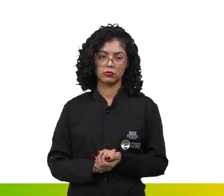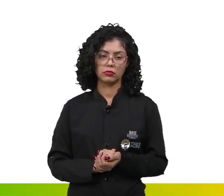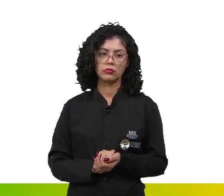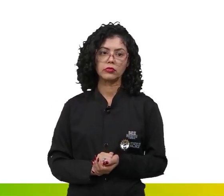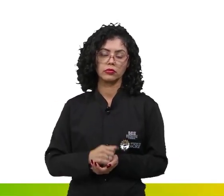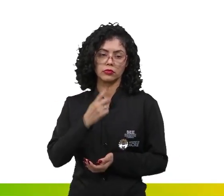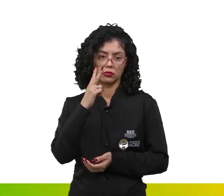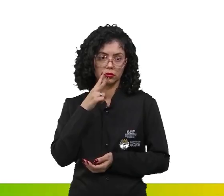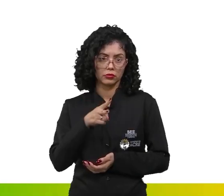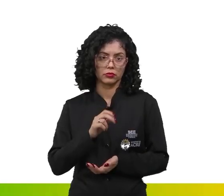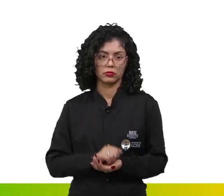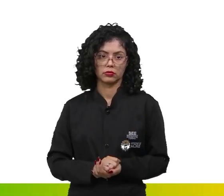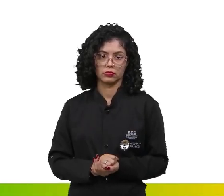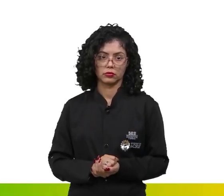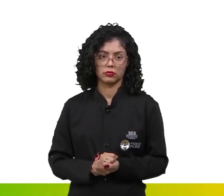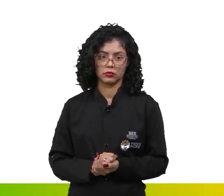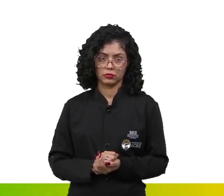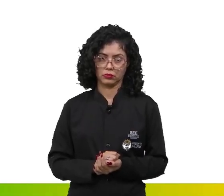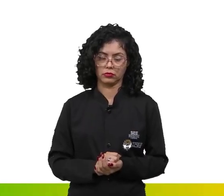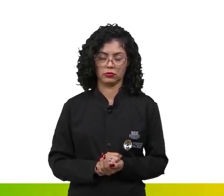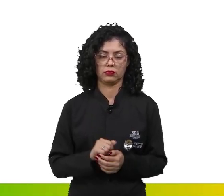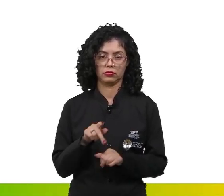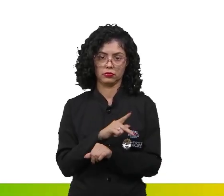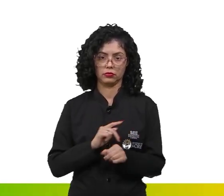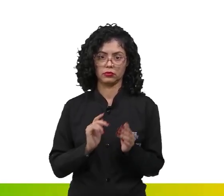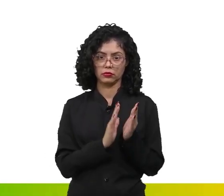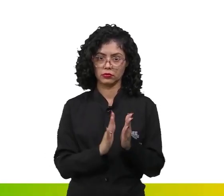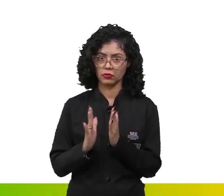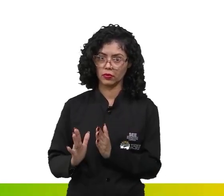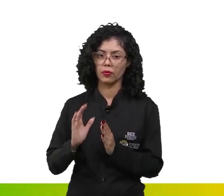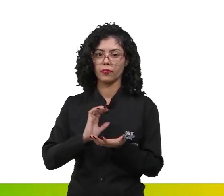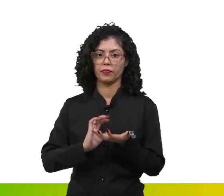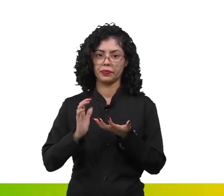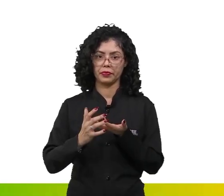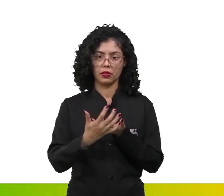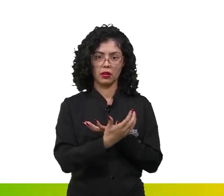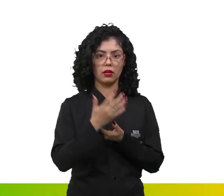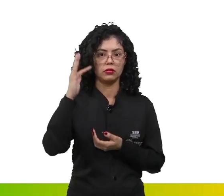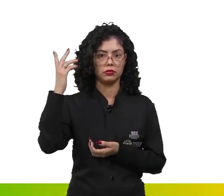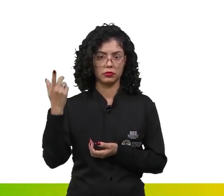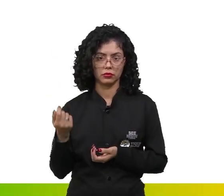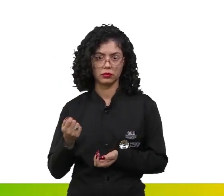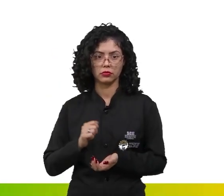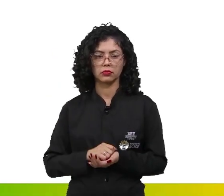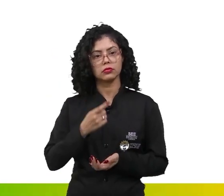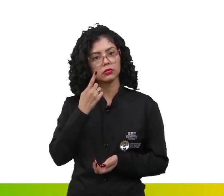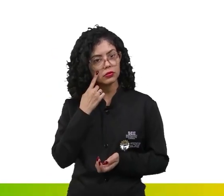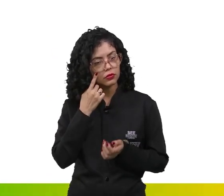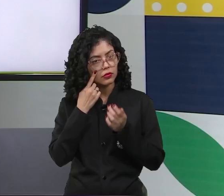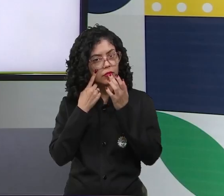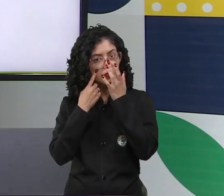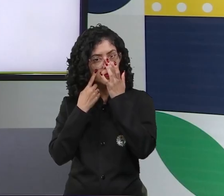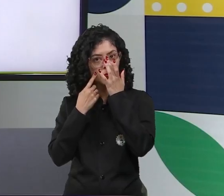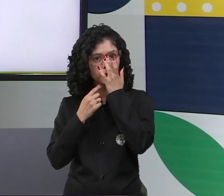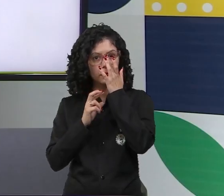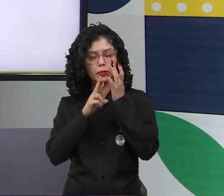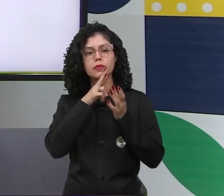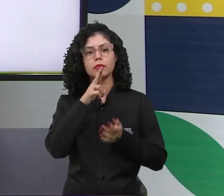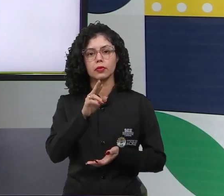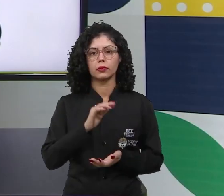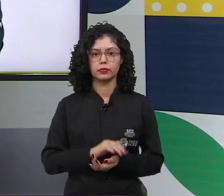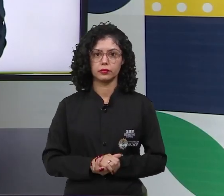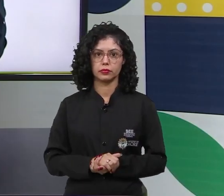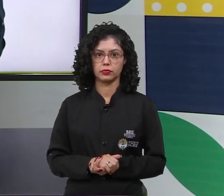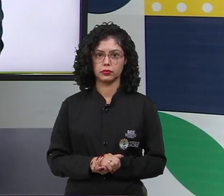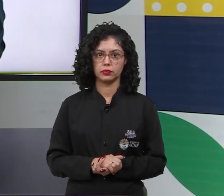eliminaria logo de cara. Todos os outros países fazem parte do continente africano. Uma observação antes de eu responder essa questão para